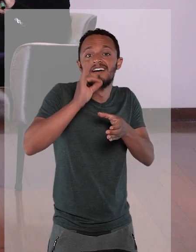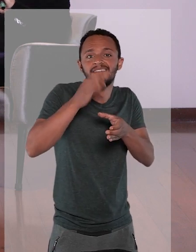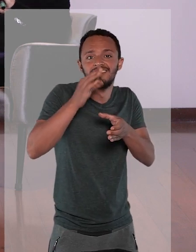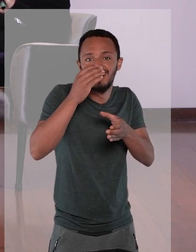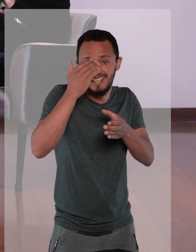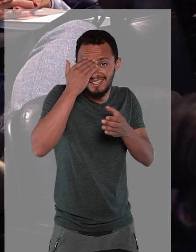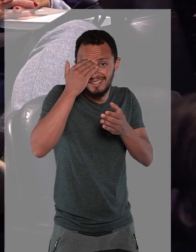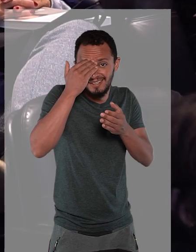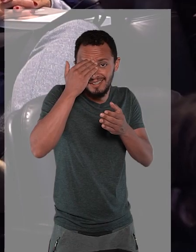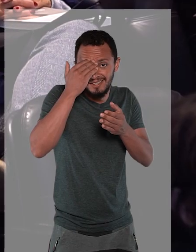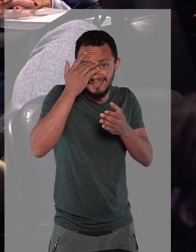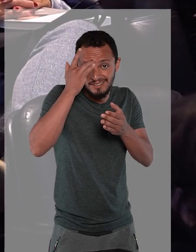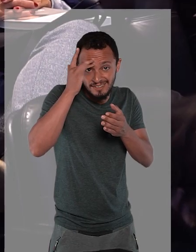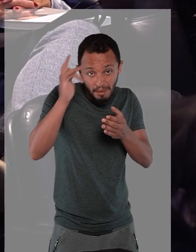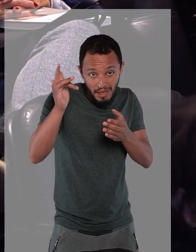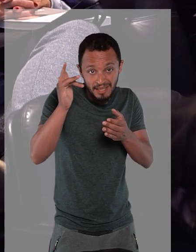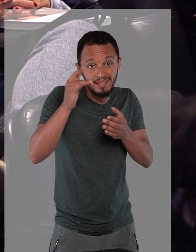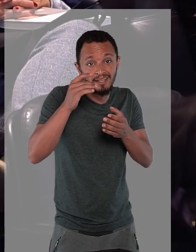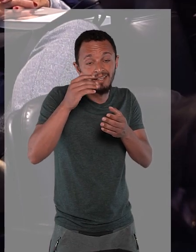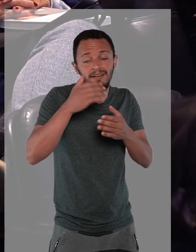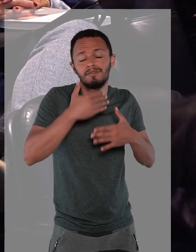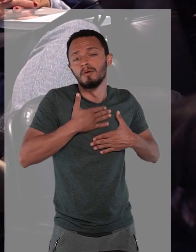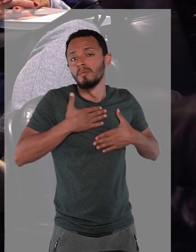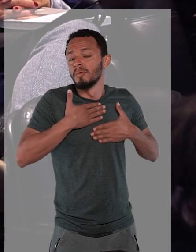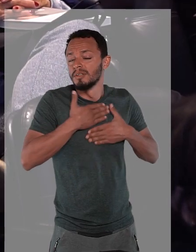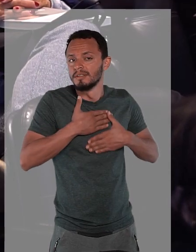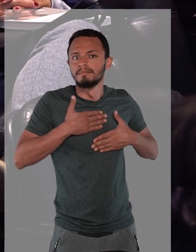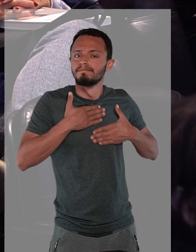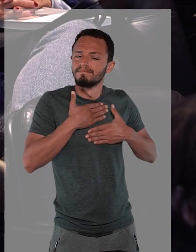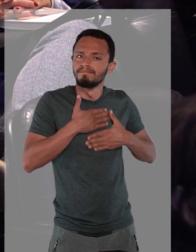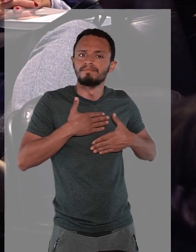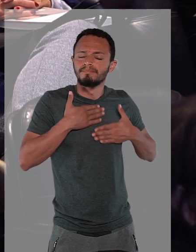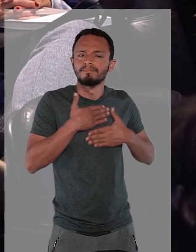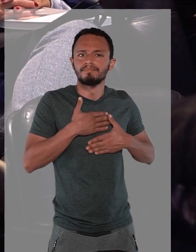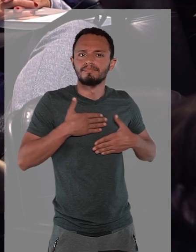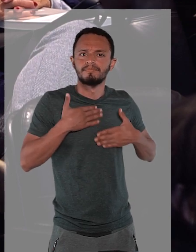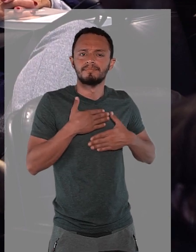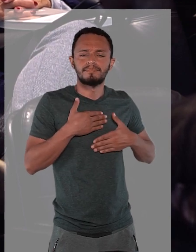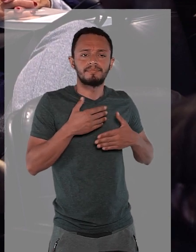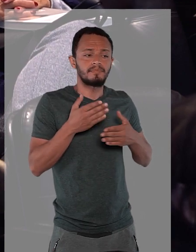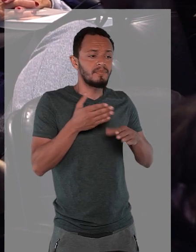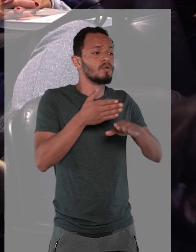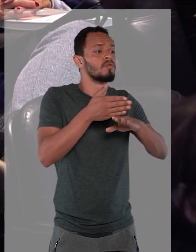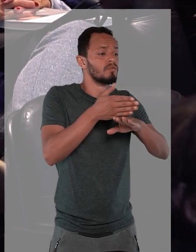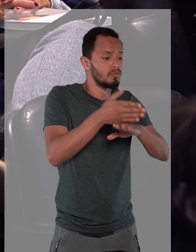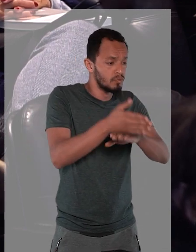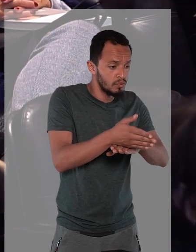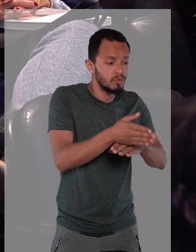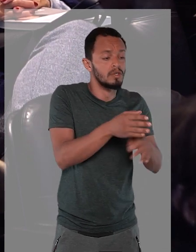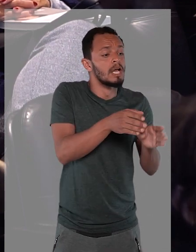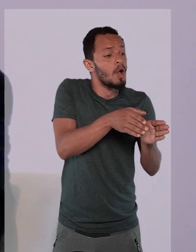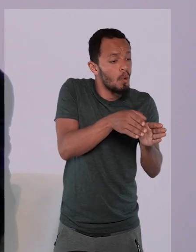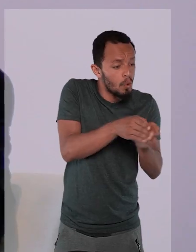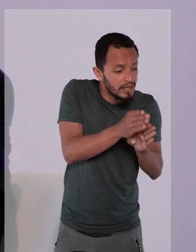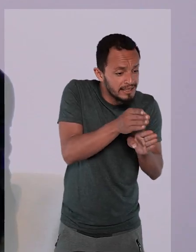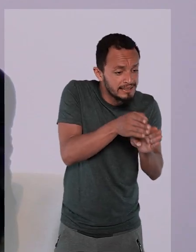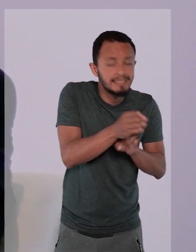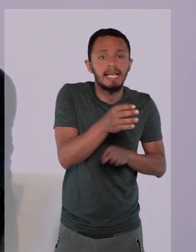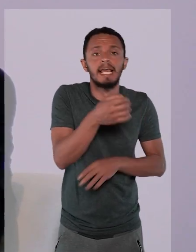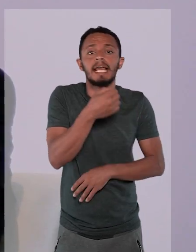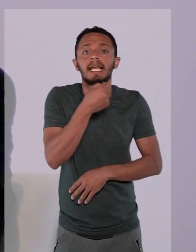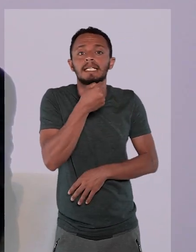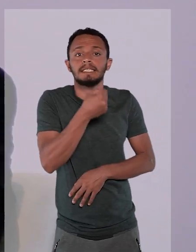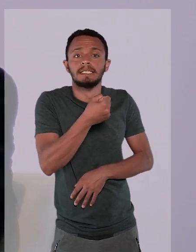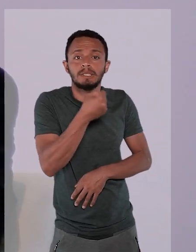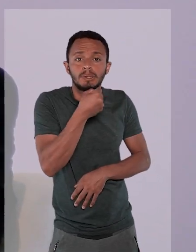agradecimento e foi com muito prazer, porque eu fui lá e orientei, participei de